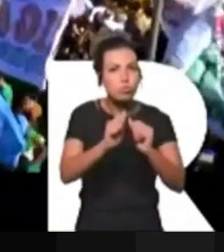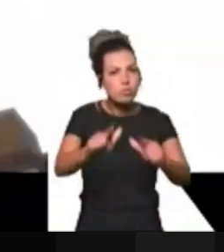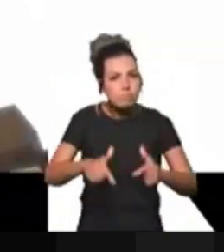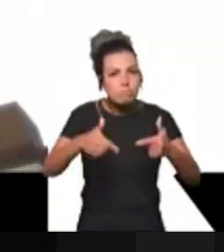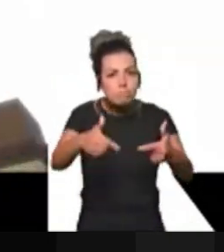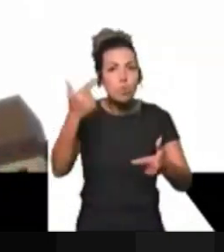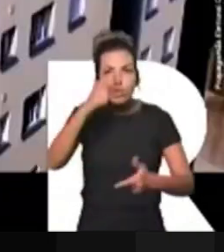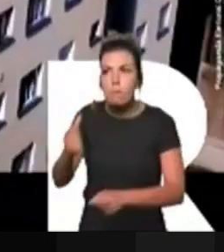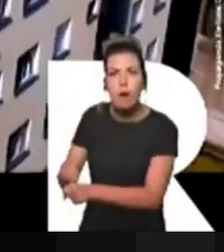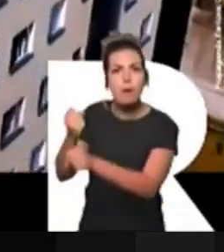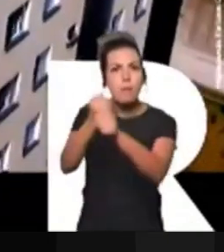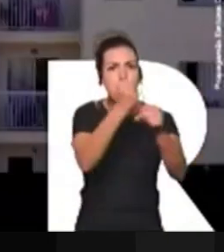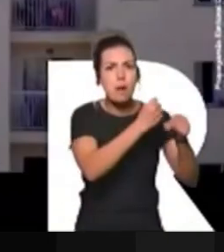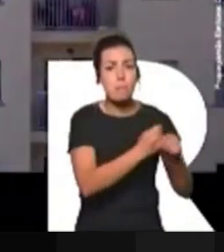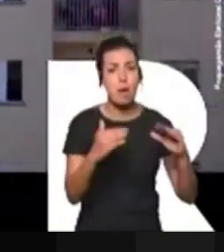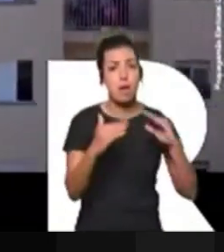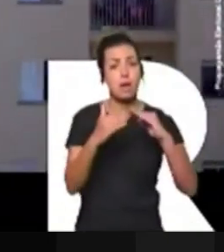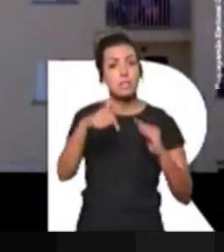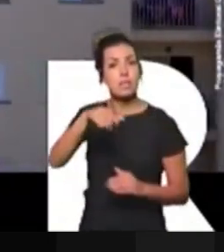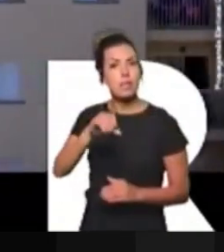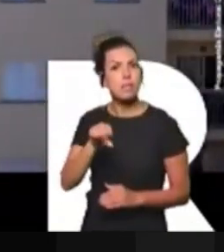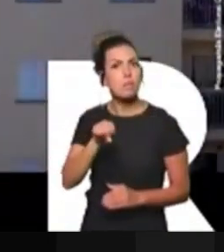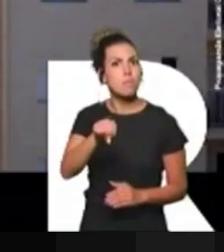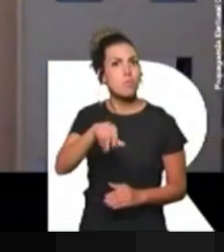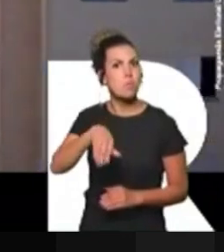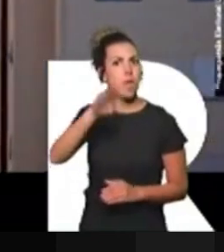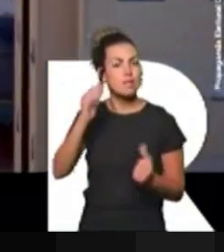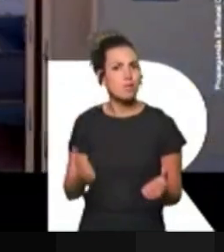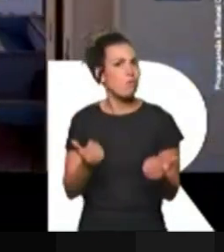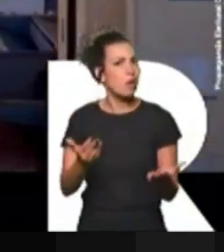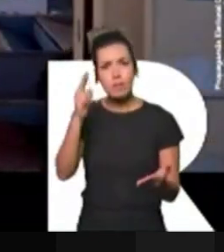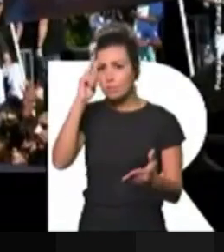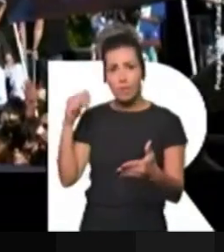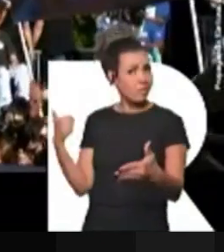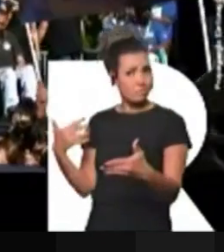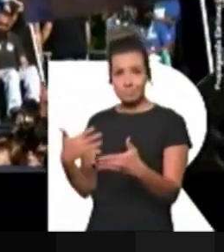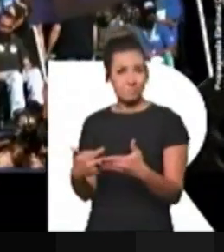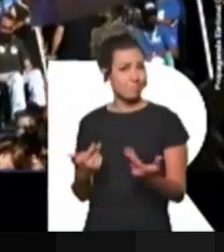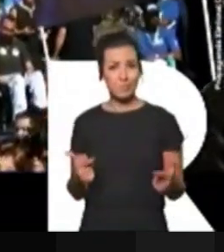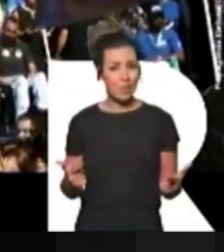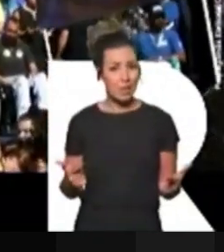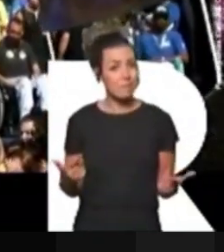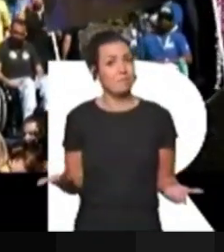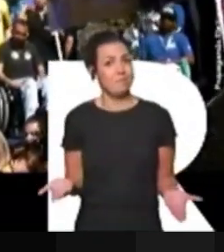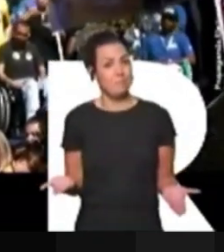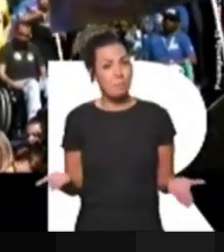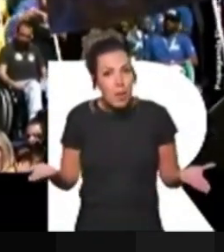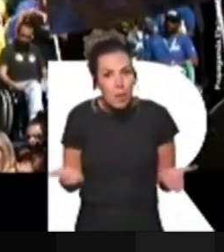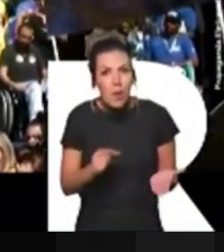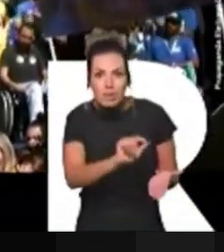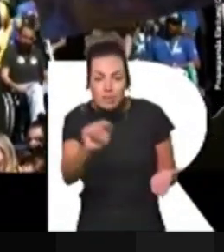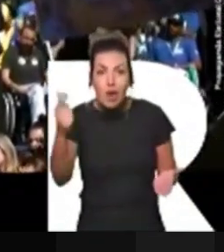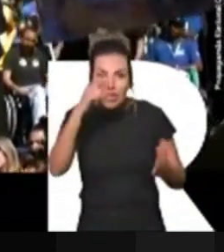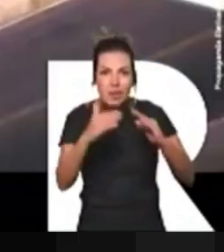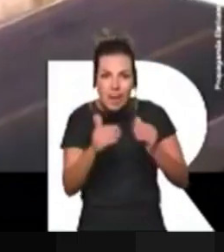Do estado estão fazendo mais de 70 mil unidades na cidade de São Paulo. Nunca ninguém fez isso. Então,